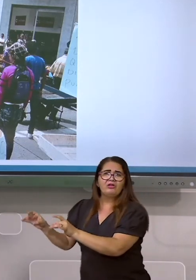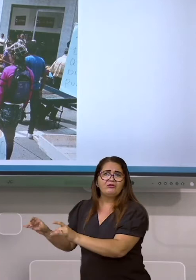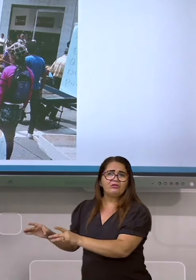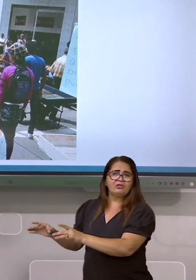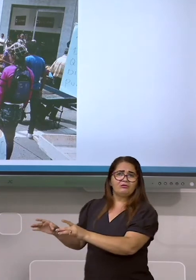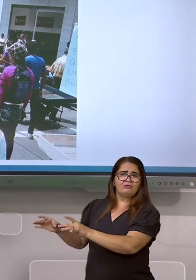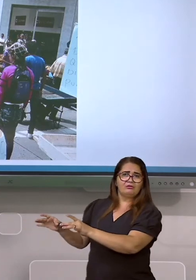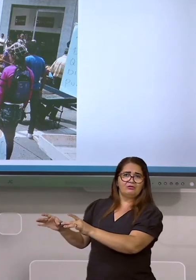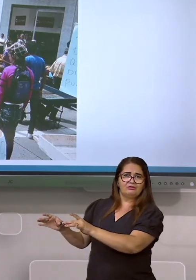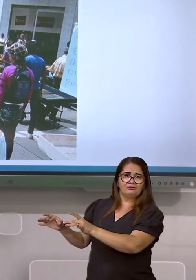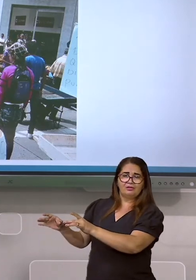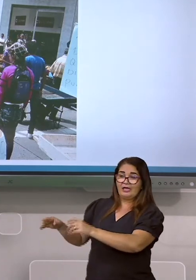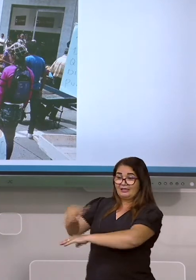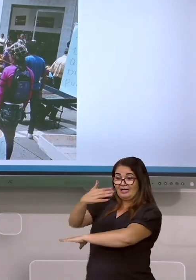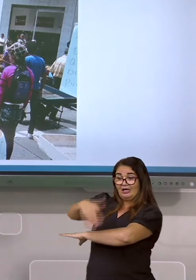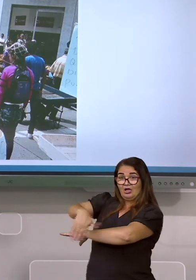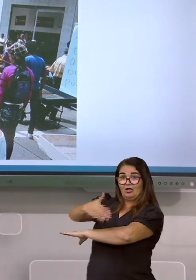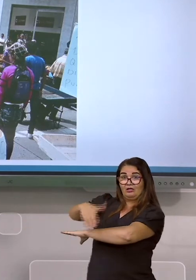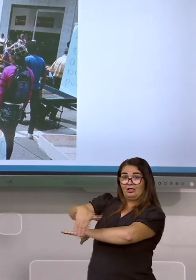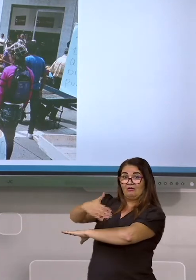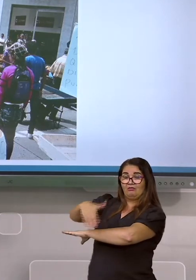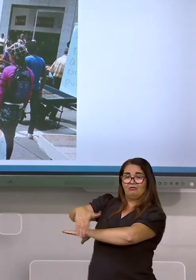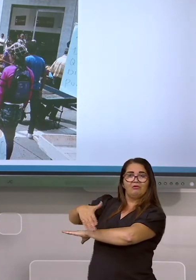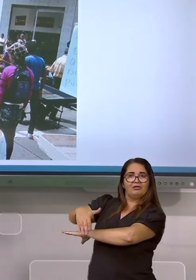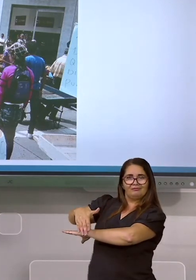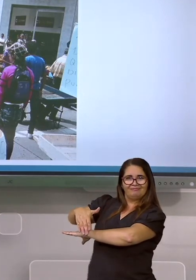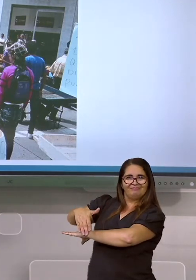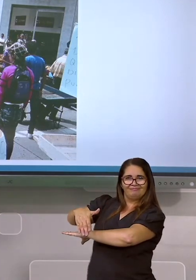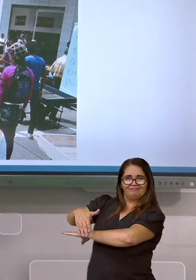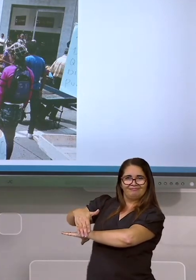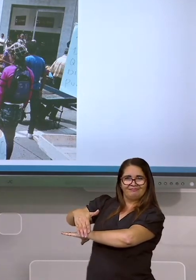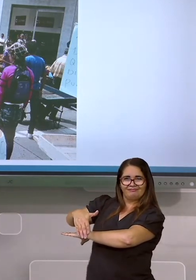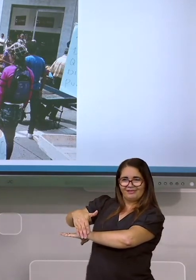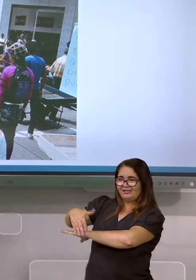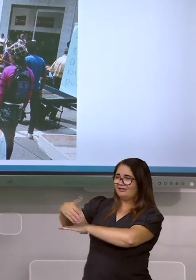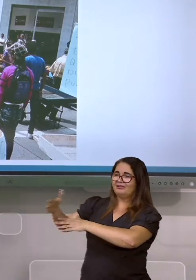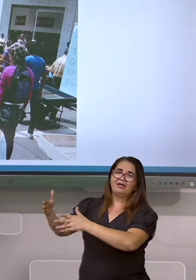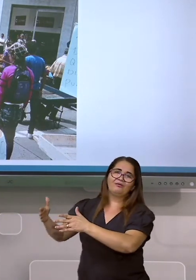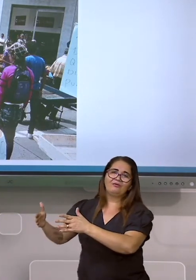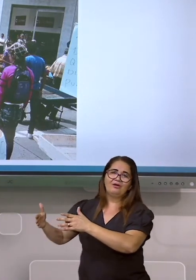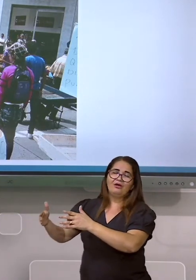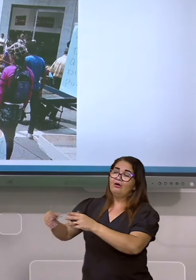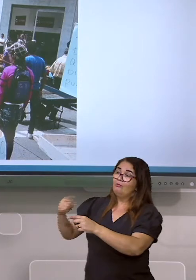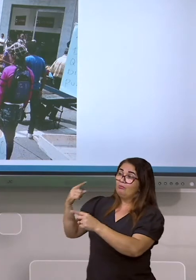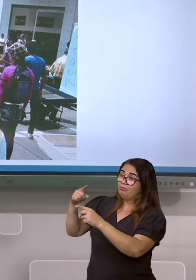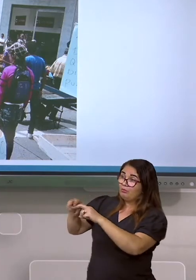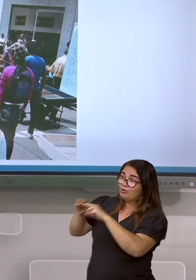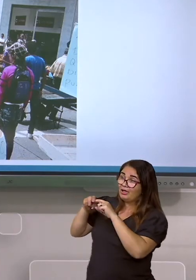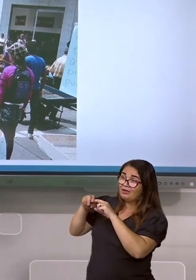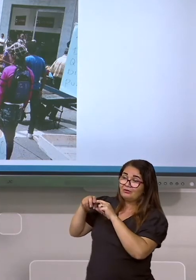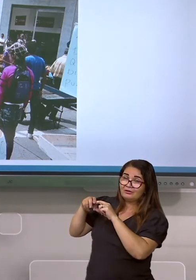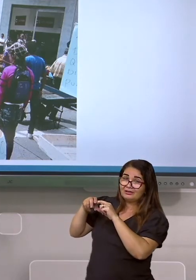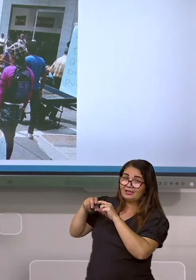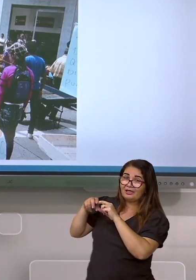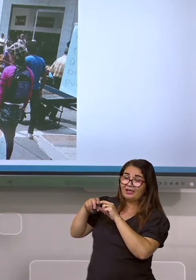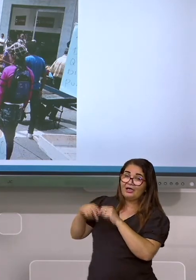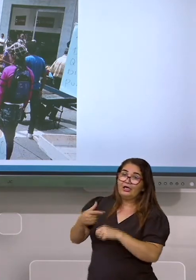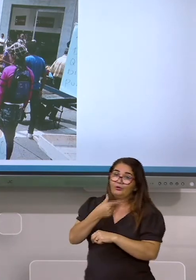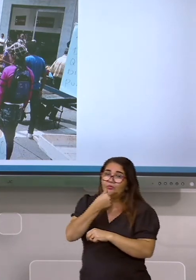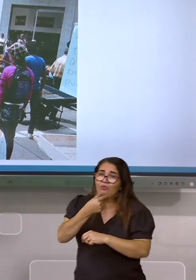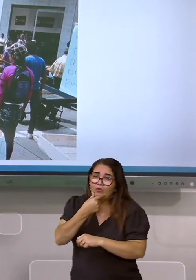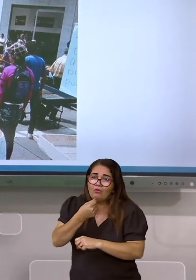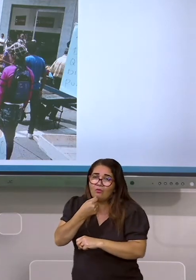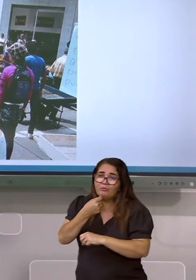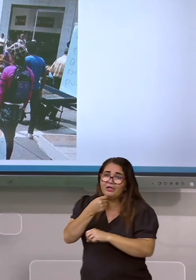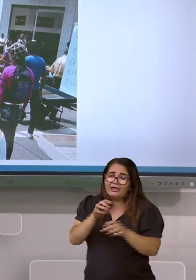os impostos. Por quê? Porque aí a concorrência se torna desleal. Tá certo? E